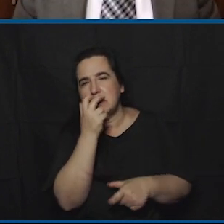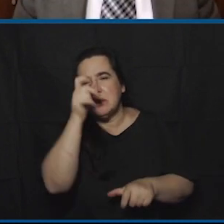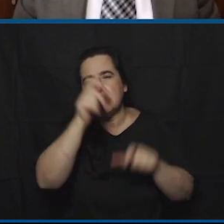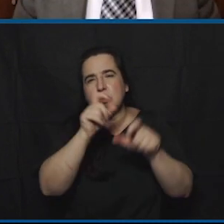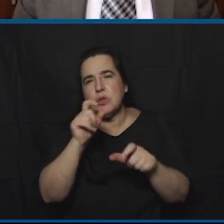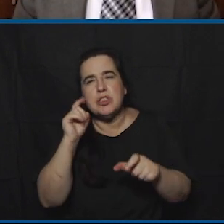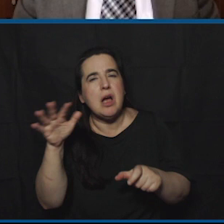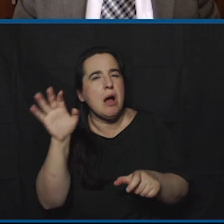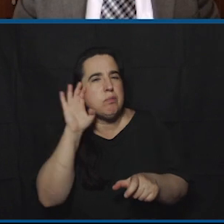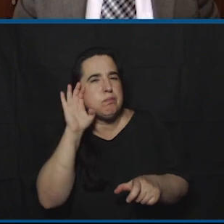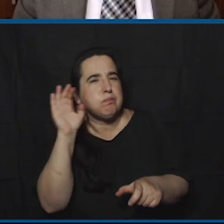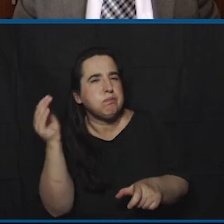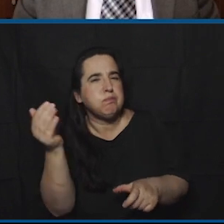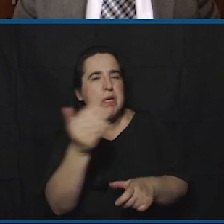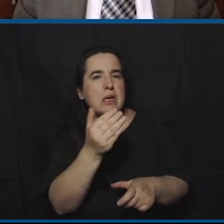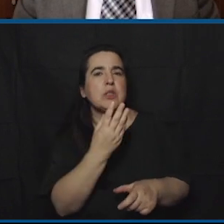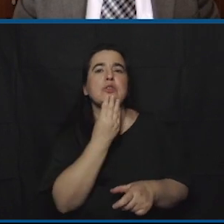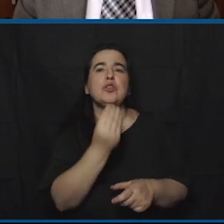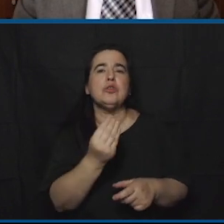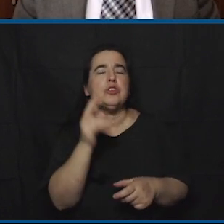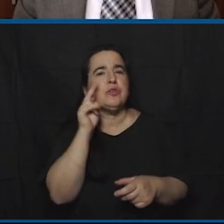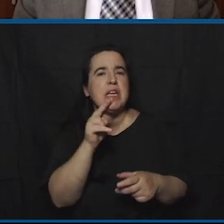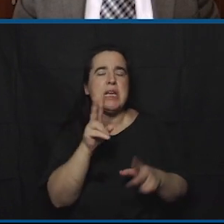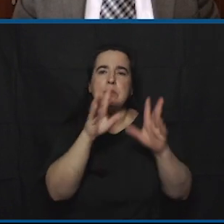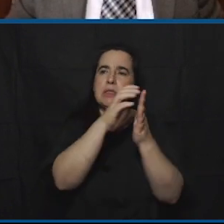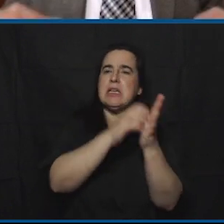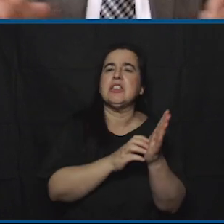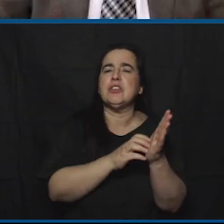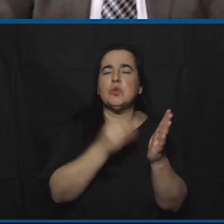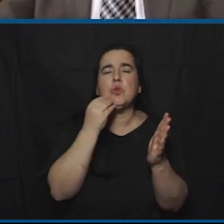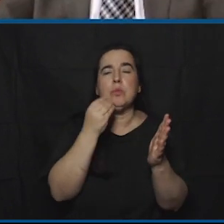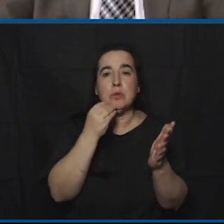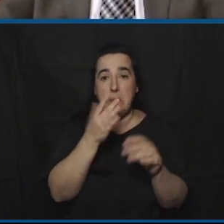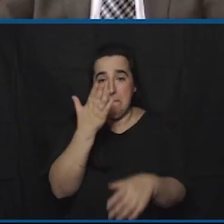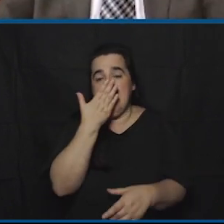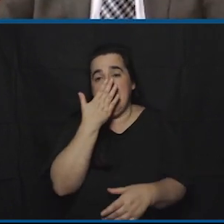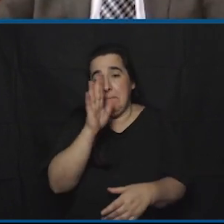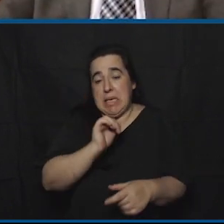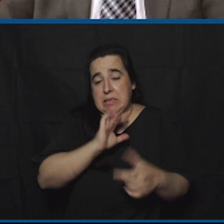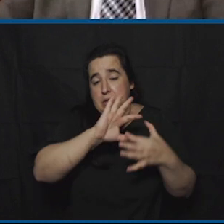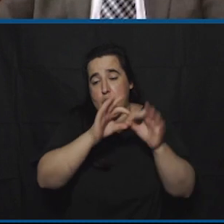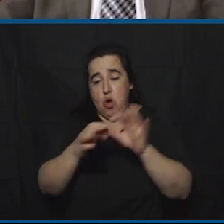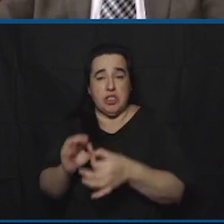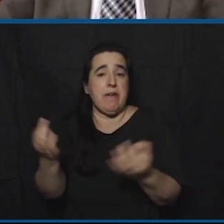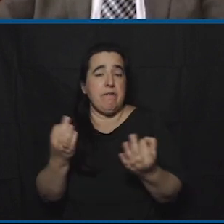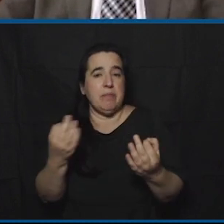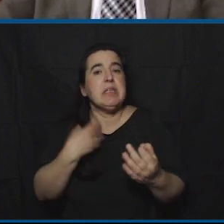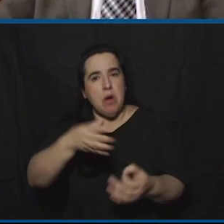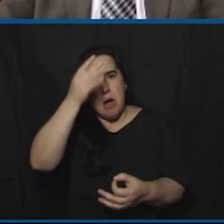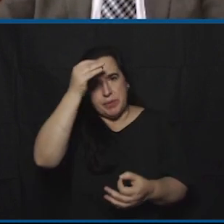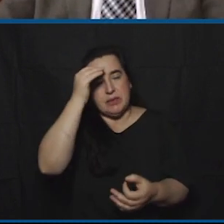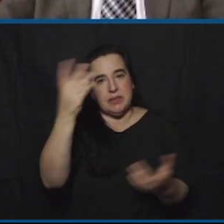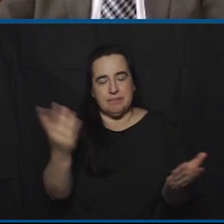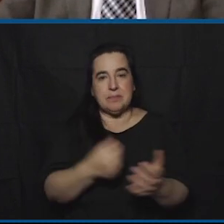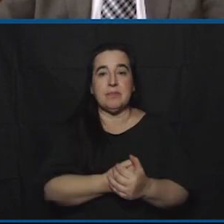E eu fui tentar pesquisar o que é que os judeus, como é que os judeus veem esta passagem, porque ela parece ser tão óbvia, né? E aprendi algumas coisas com eles. Por exemplo,